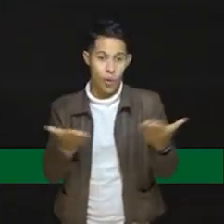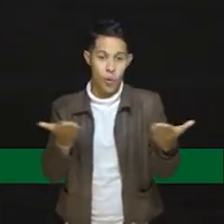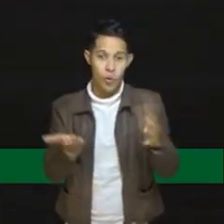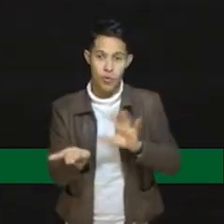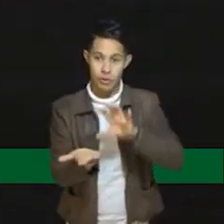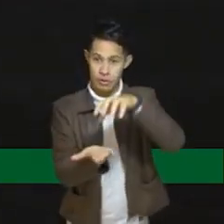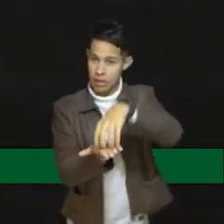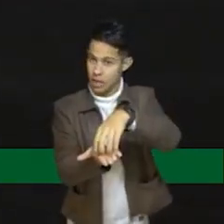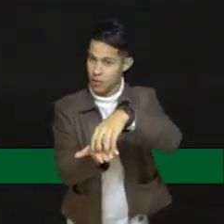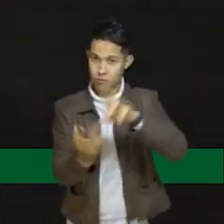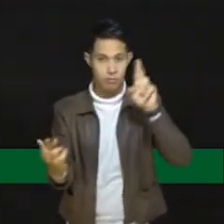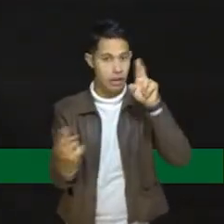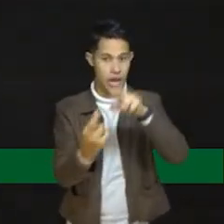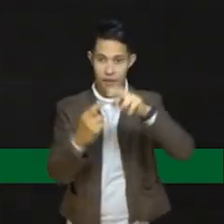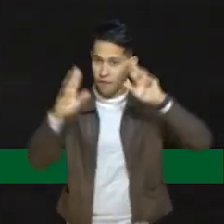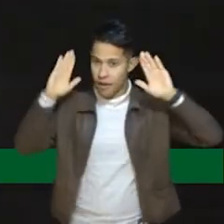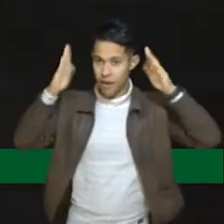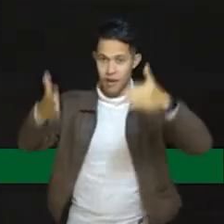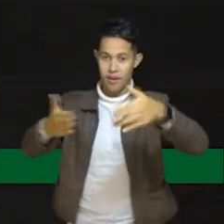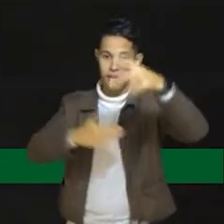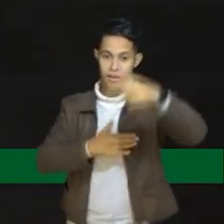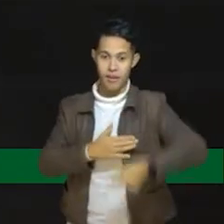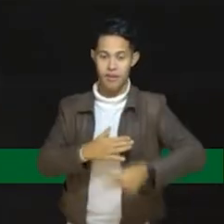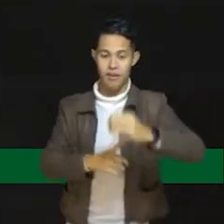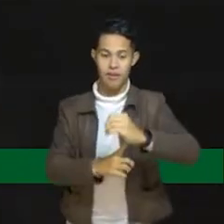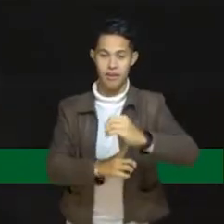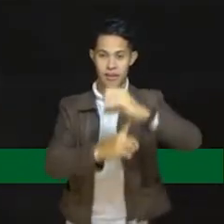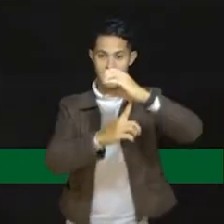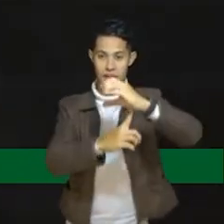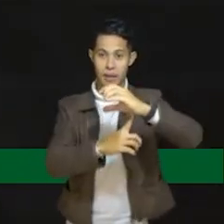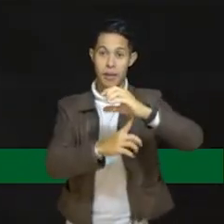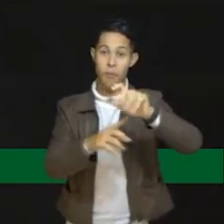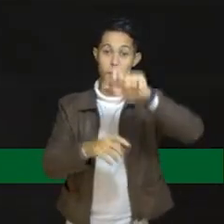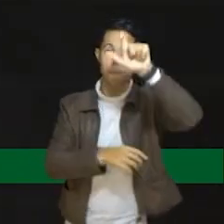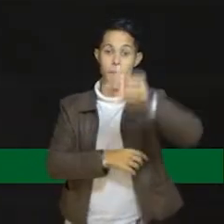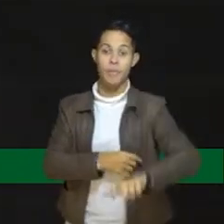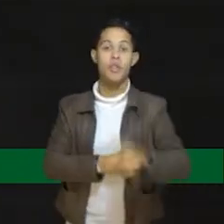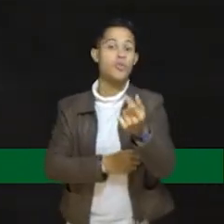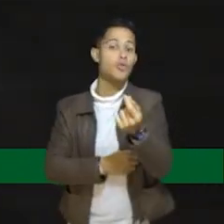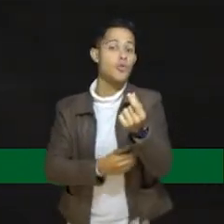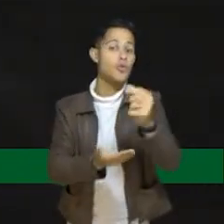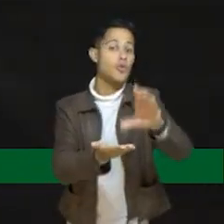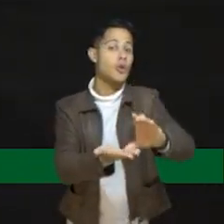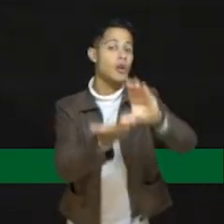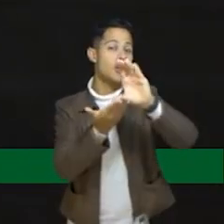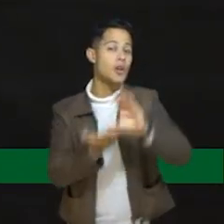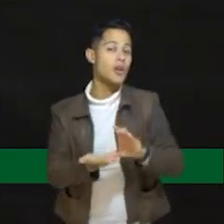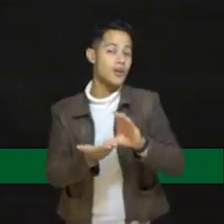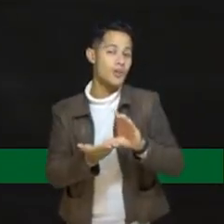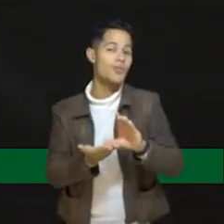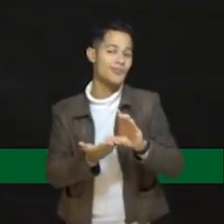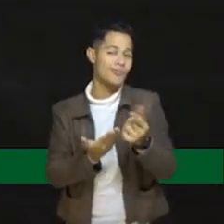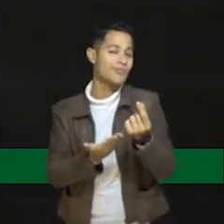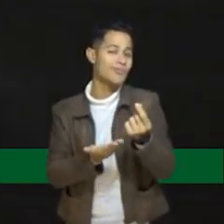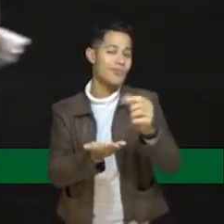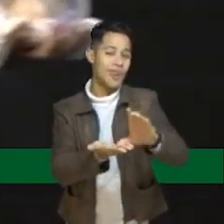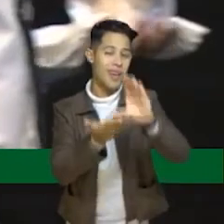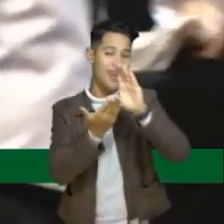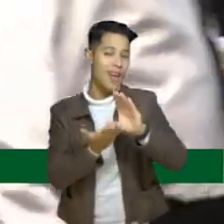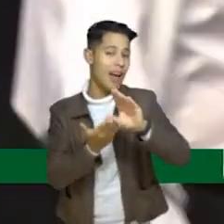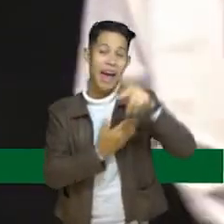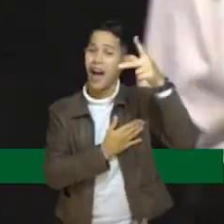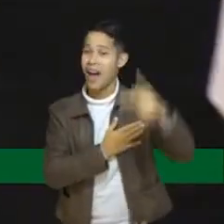Santa Catarina, né? E quem arca com esse serviço, o custo maior é o município de